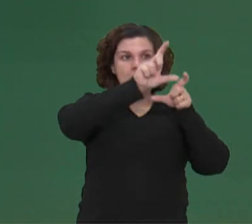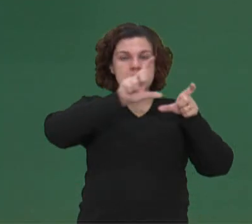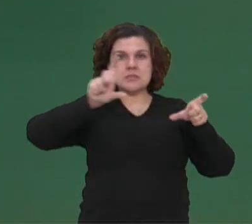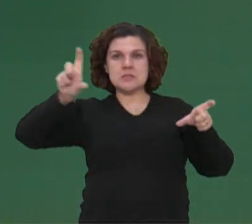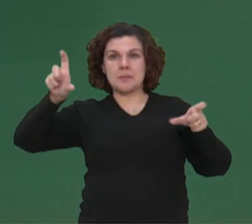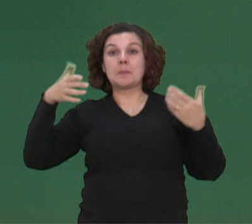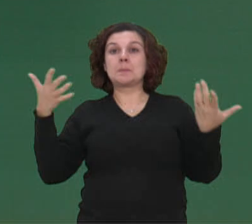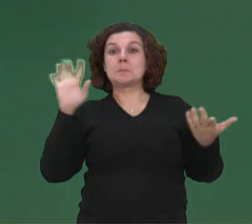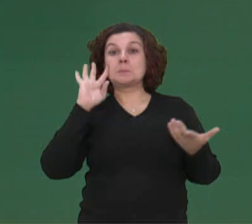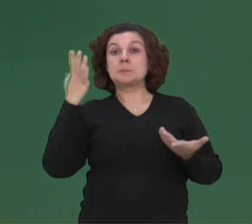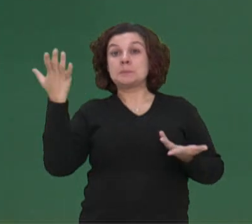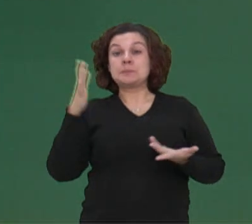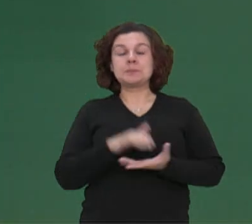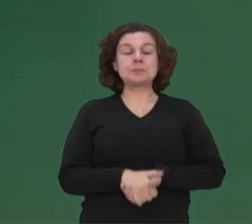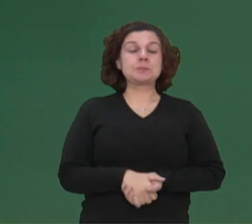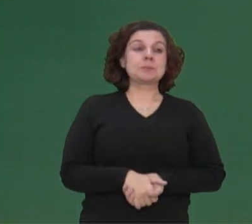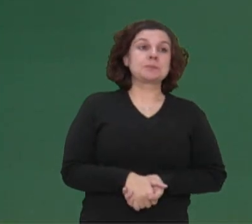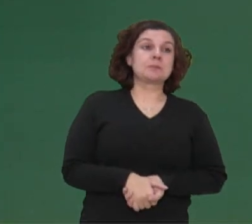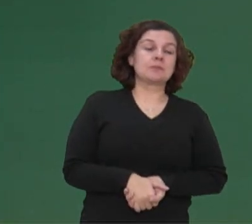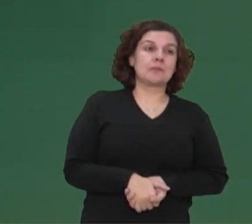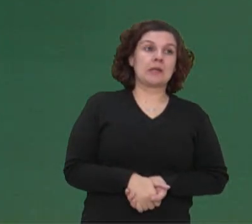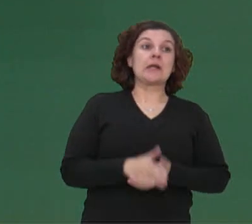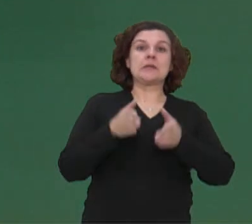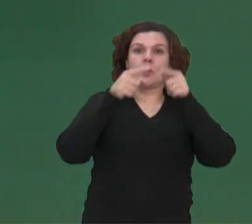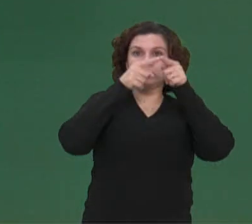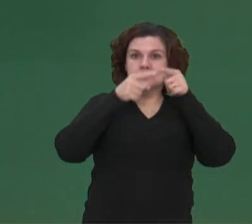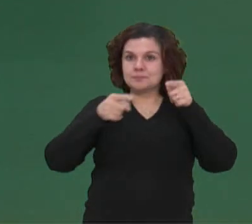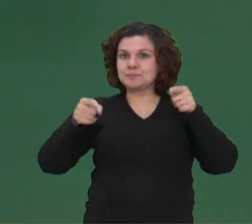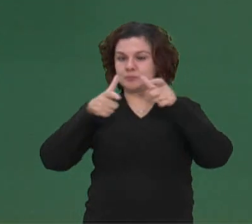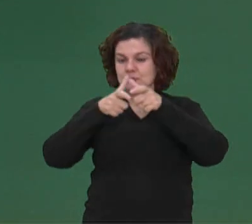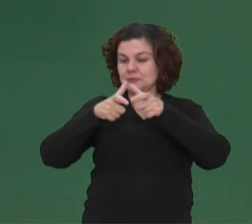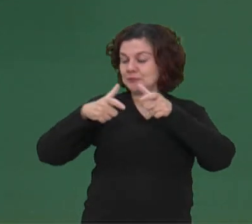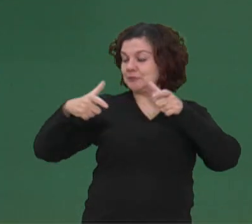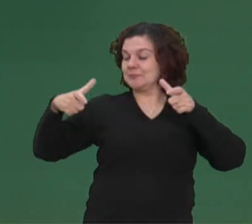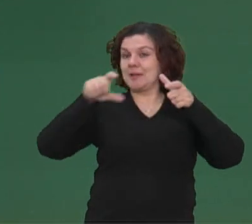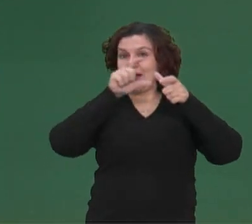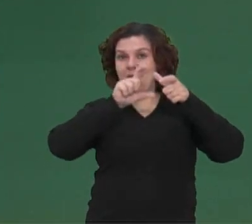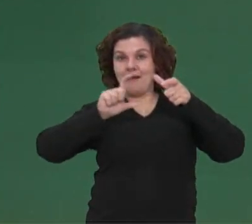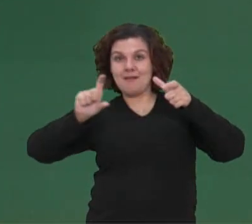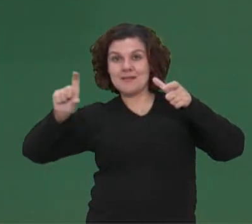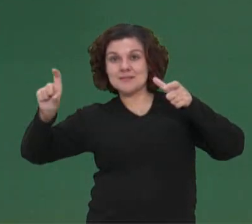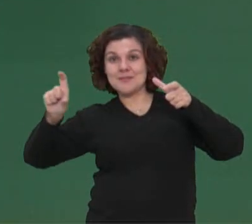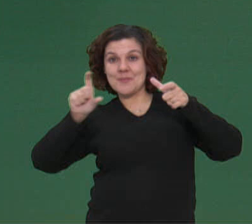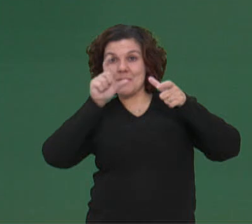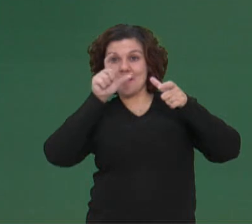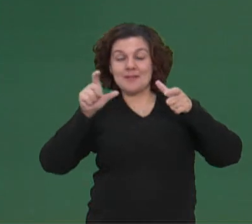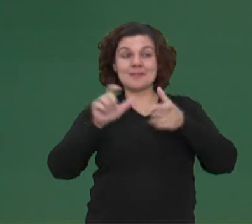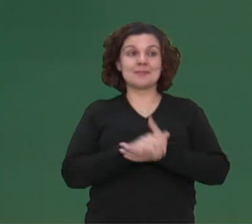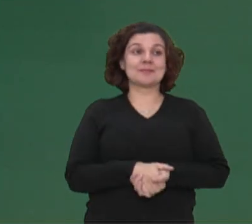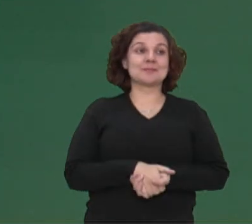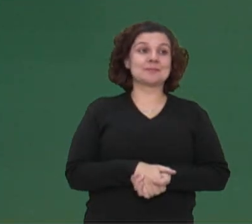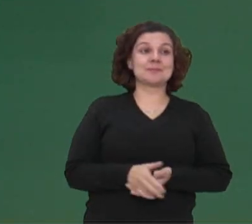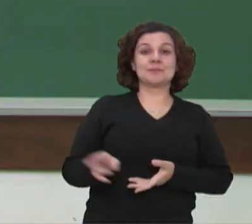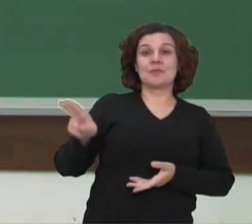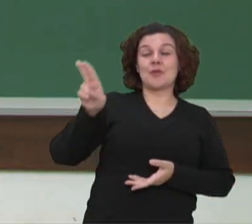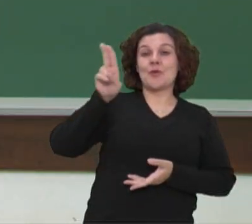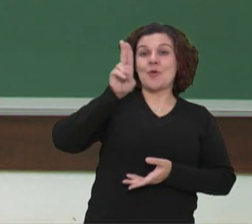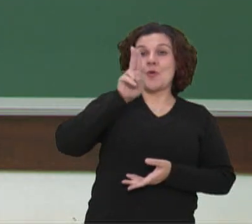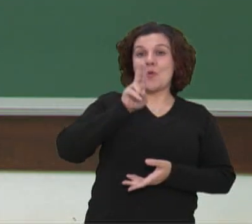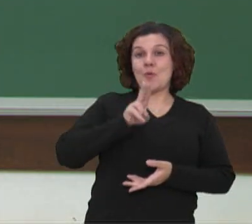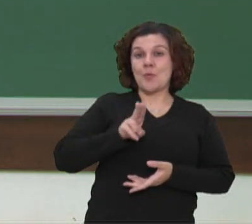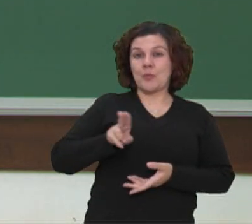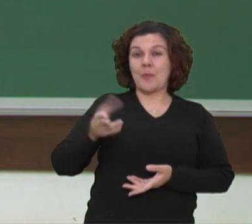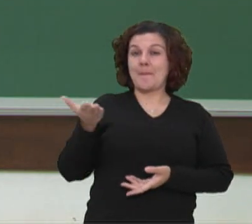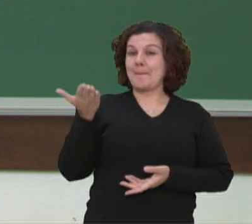que fica? Além de ser a extensão do deserto, você vai ter uma área aqui, ó, onde o uso e ocupação do solo